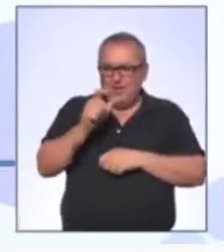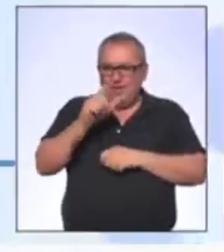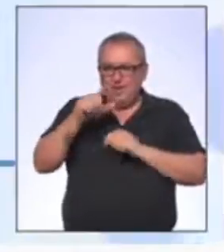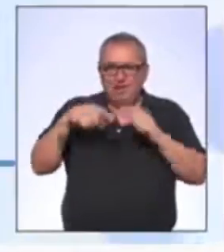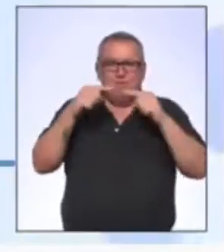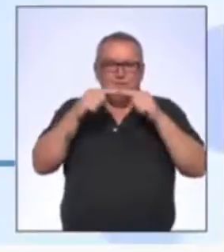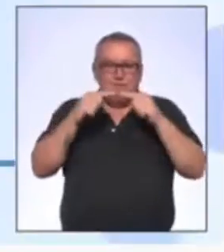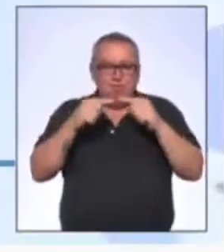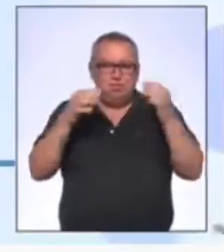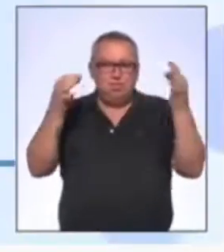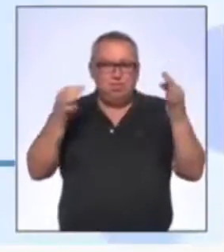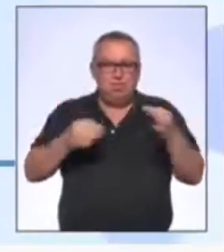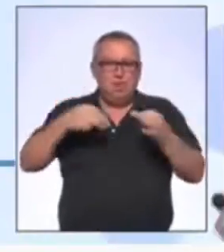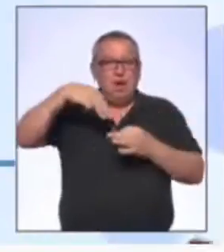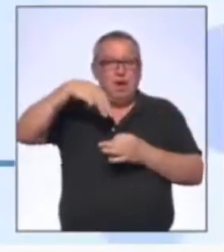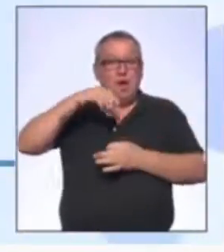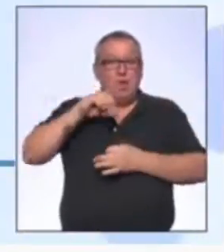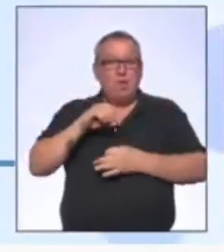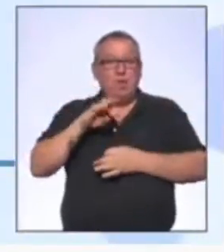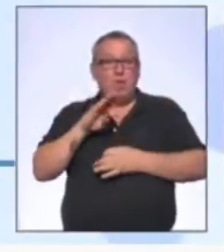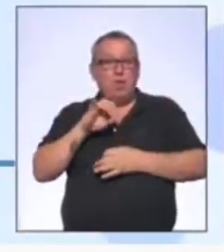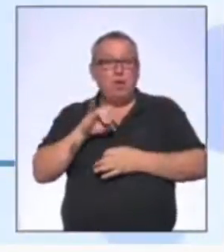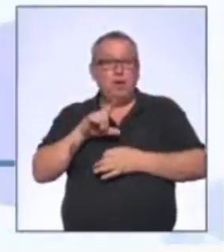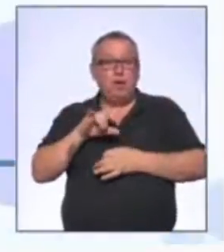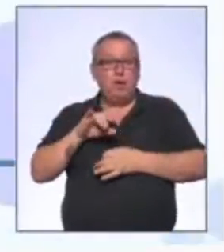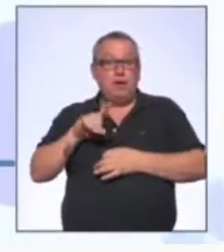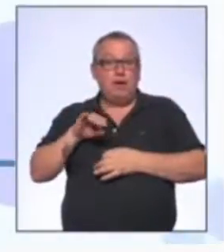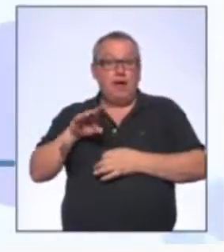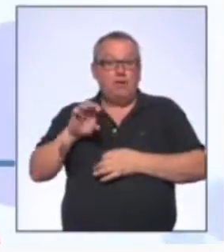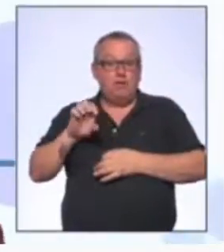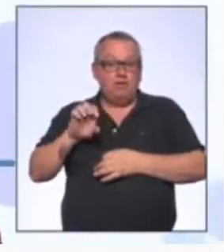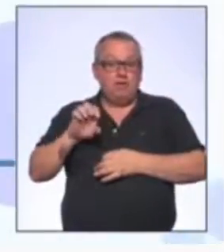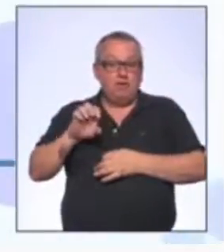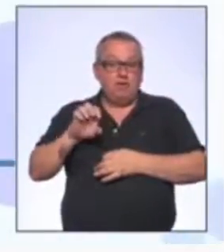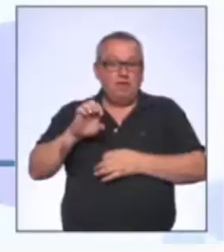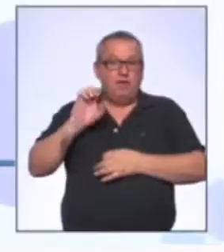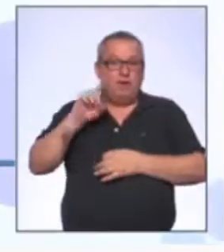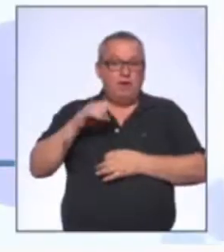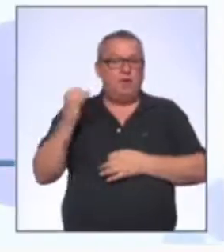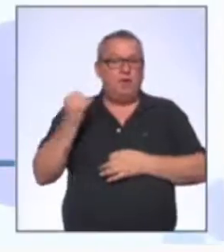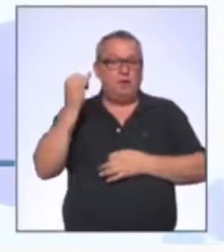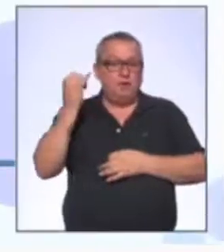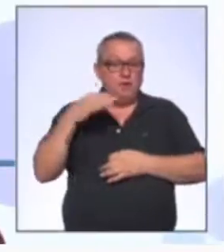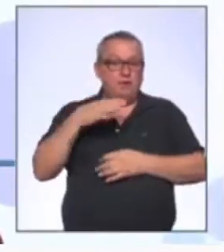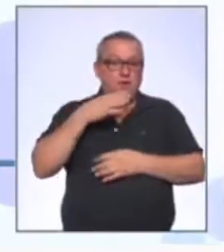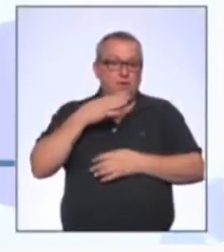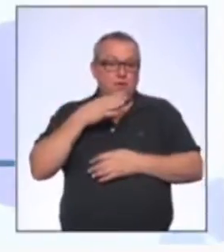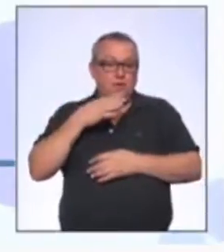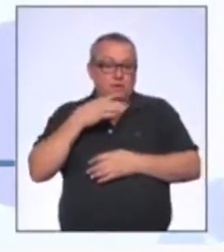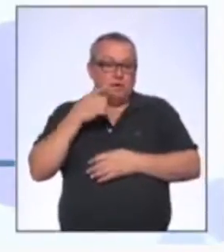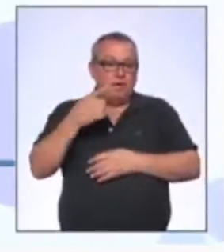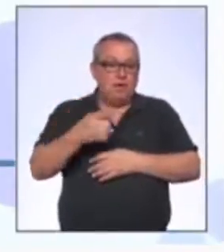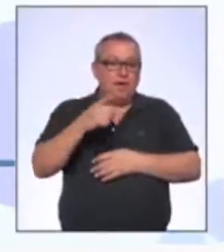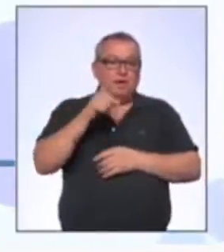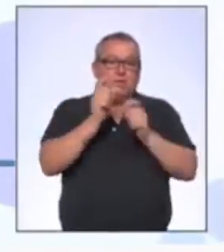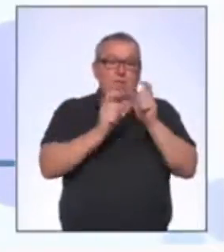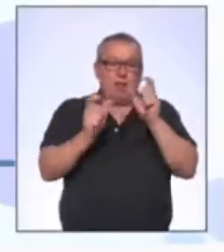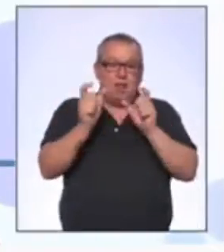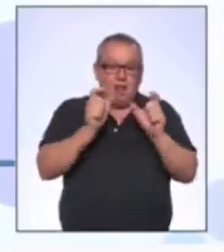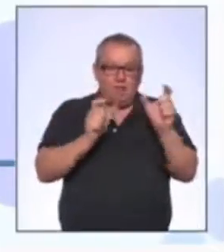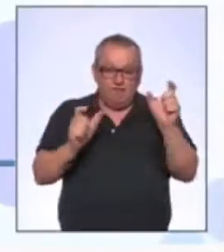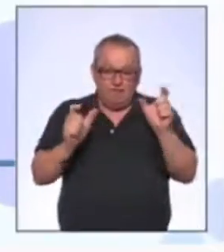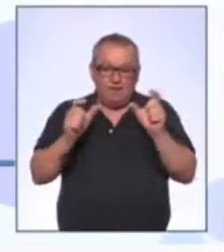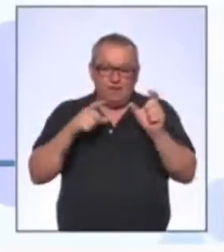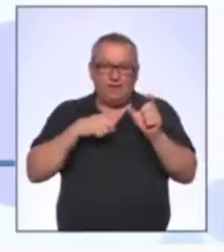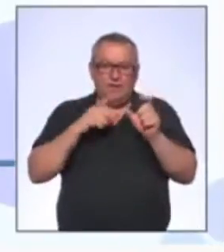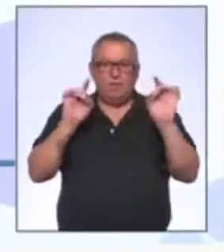mais a ver né com o nosso meio da educação física então é importante que vocês e não é esse esse essas palavras